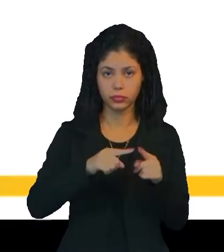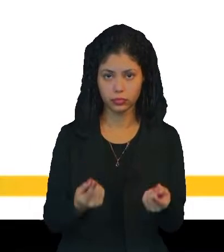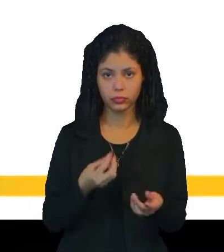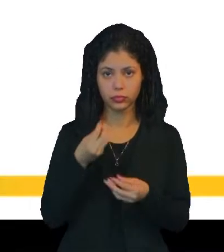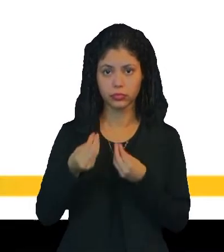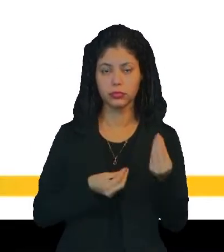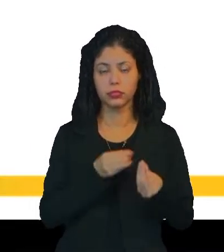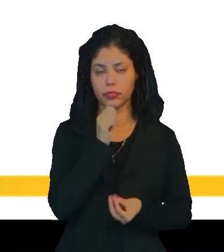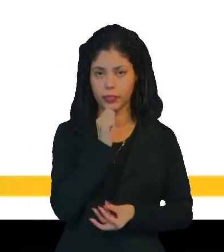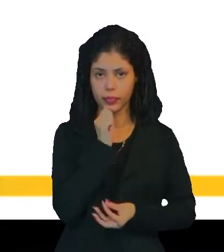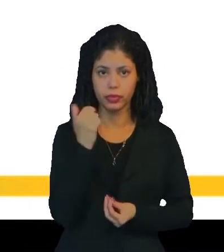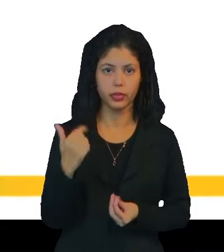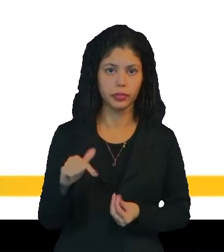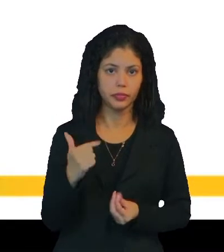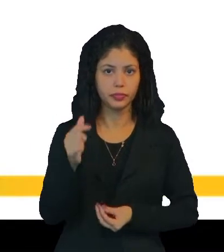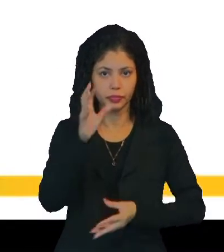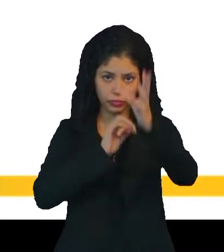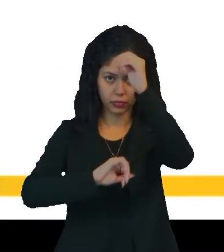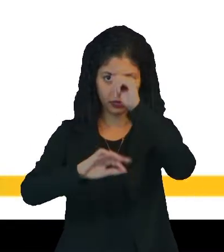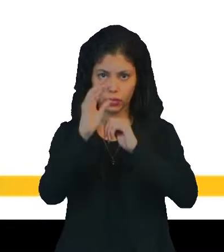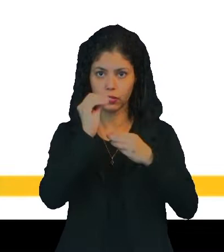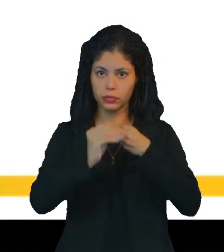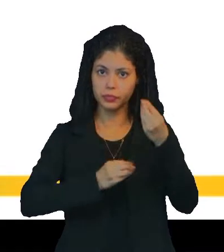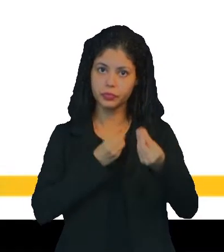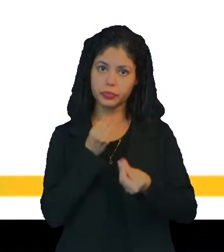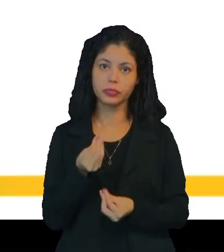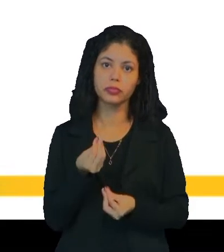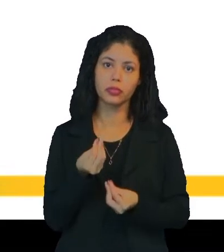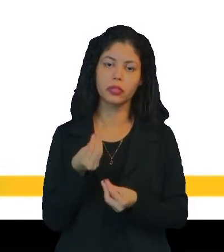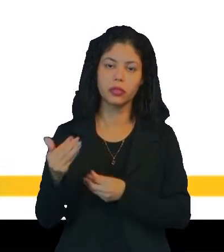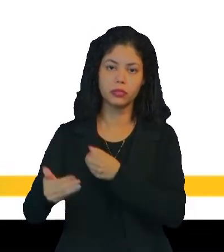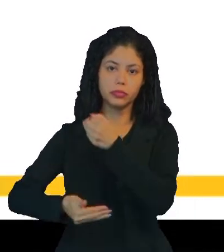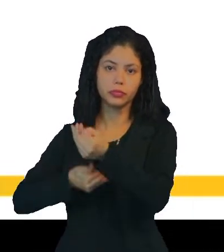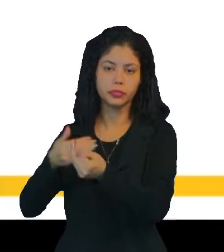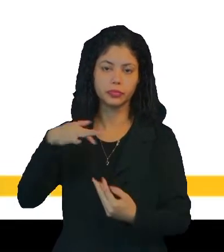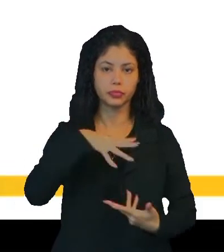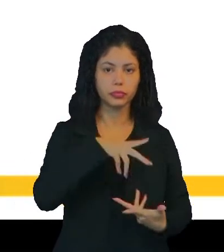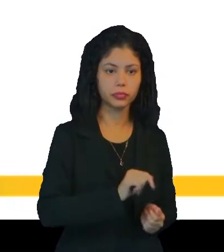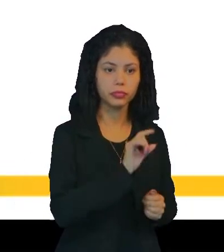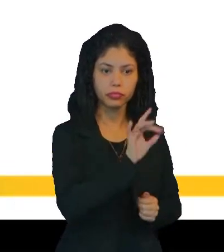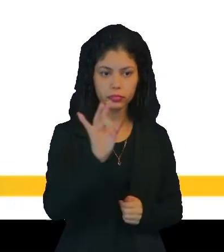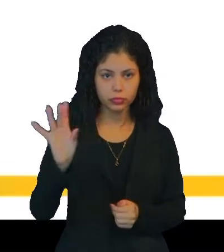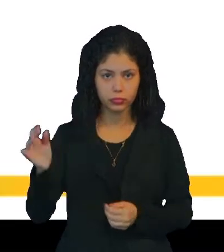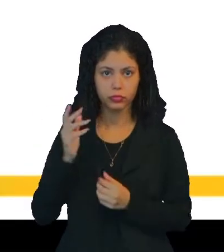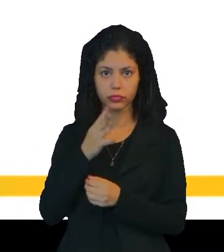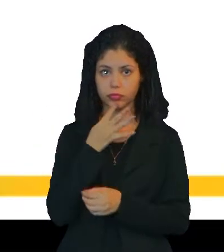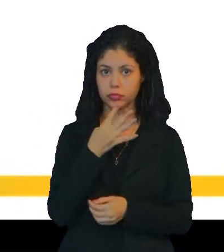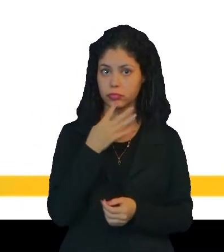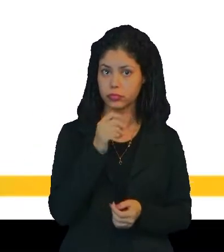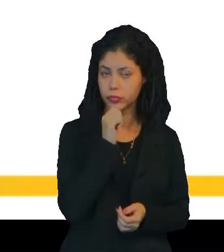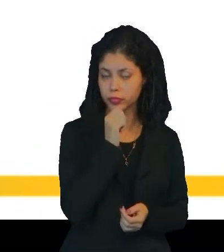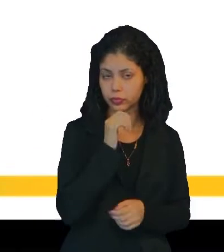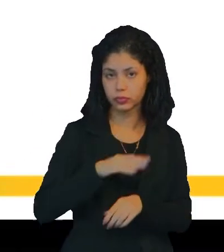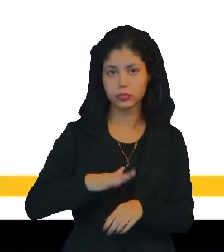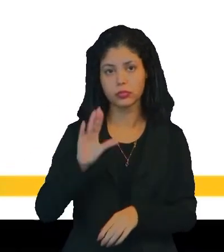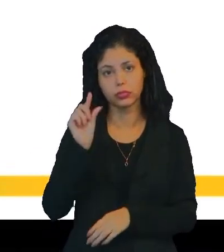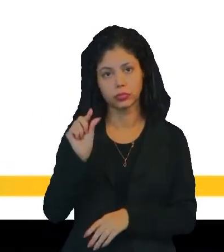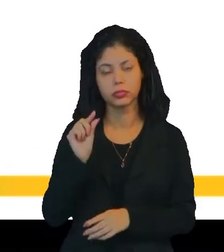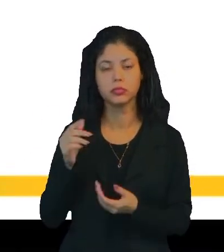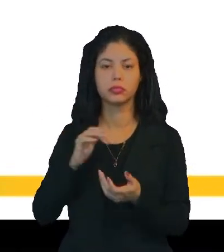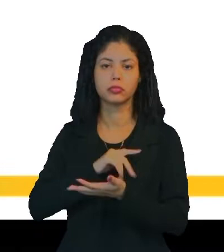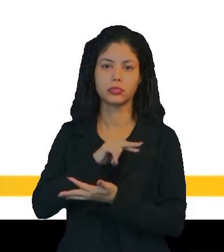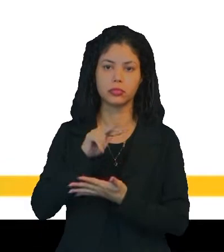mas como ainda não temos muito conhecimento sobre como a evolução varia de planeta para planeta, conhecemos ainda muito pouco deste